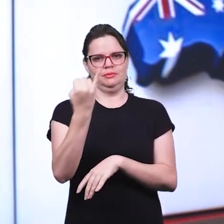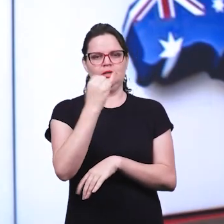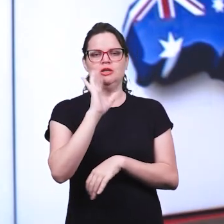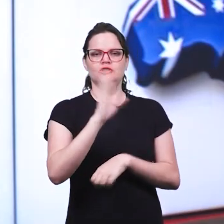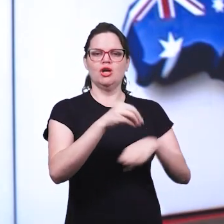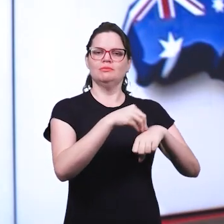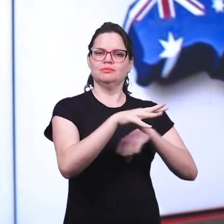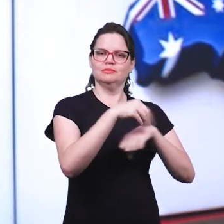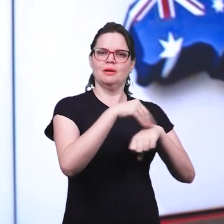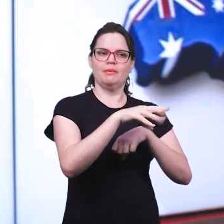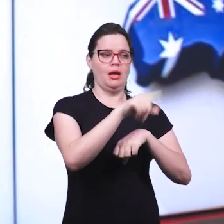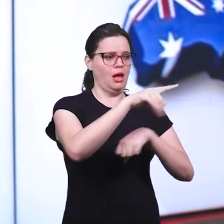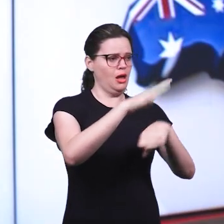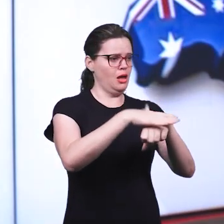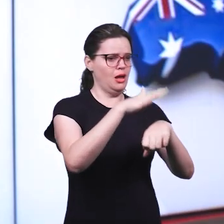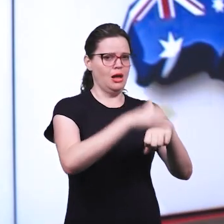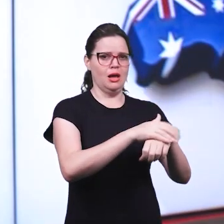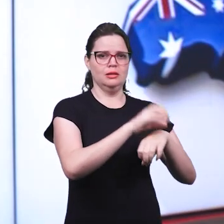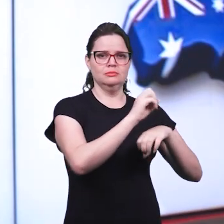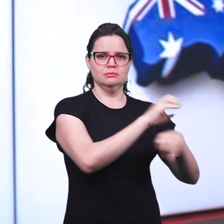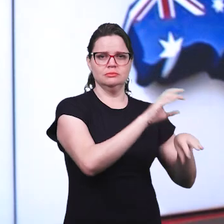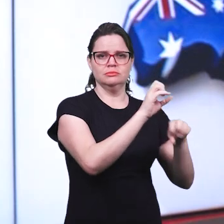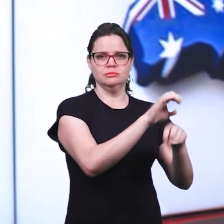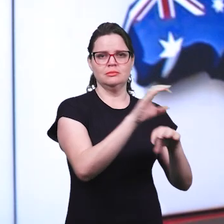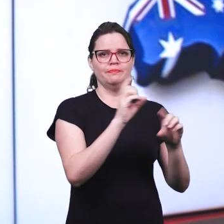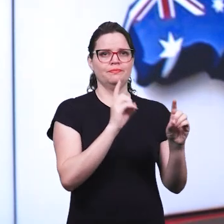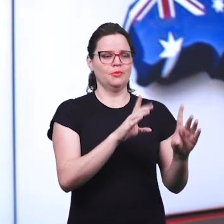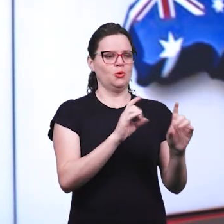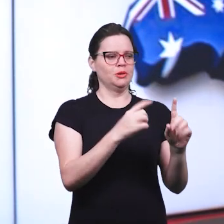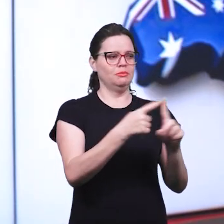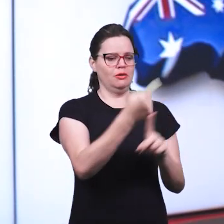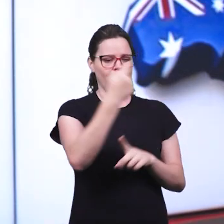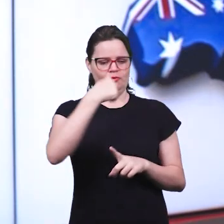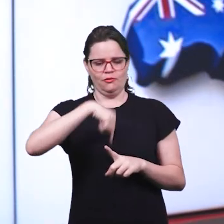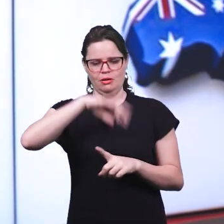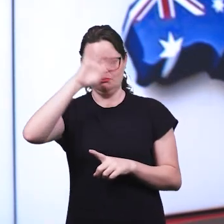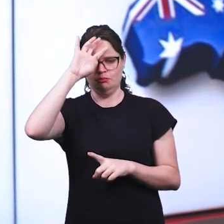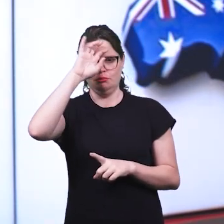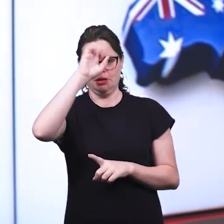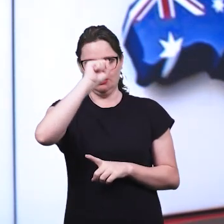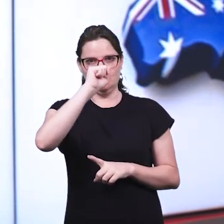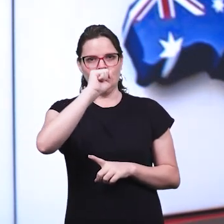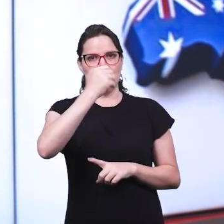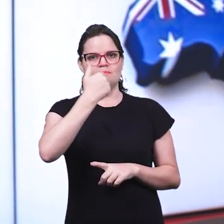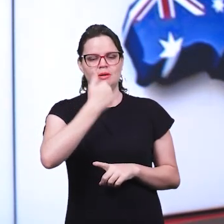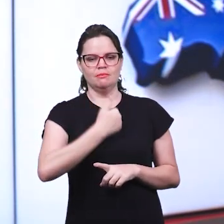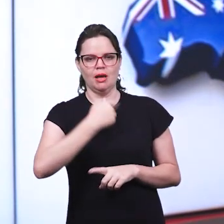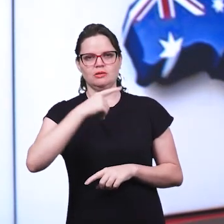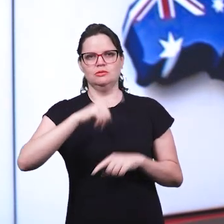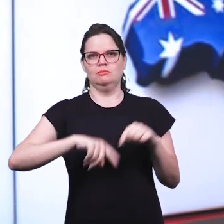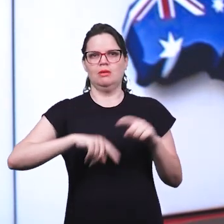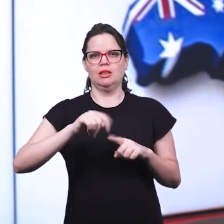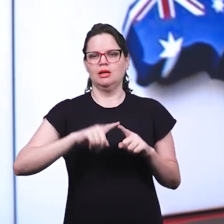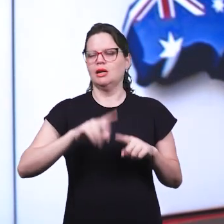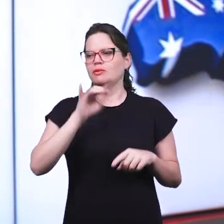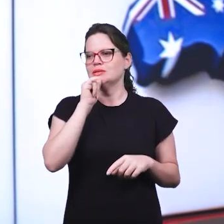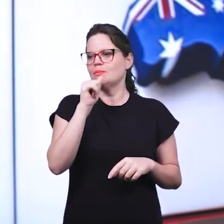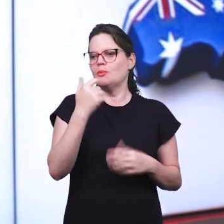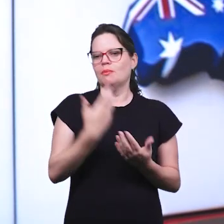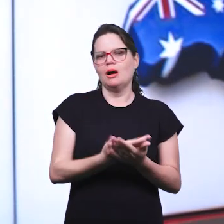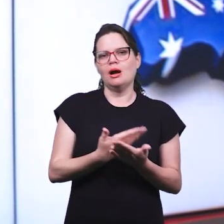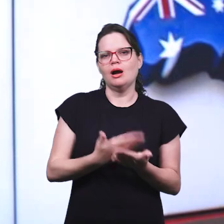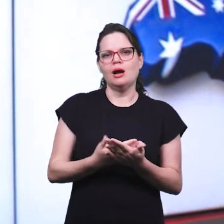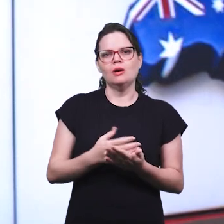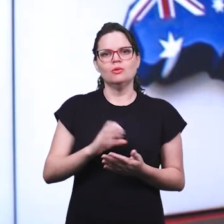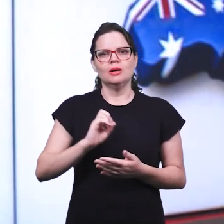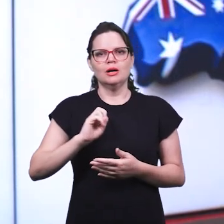sendo transmitidas por eles mesmos. E, às vezes, eles nos pedem que deem 1 ou 2 aulas